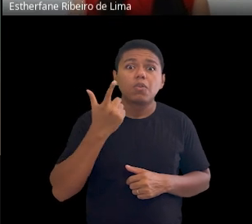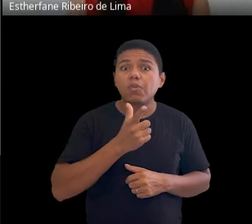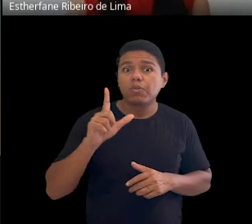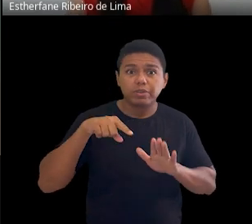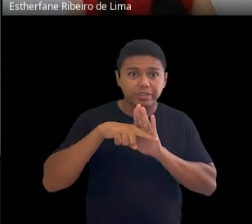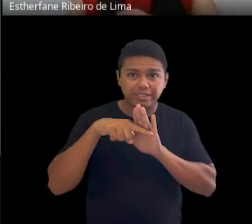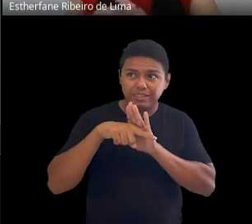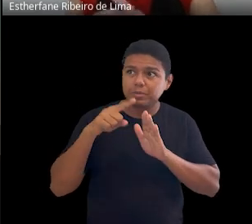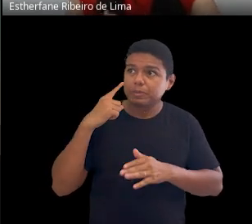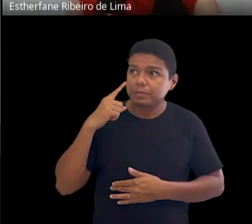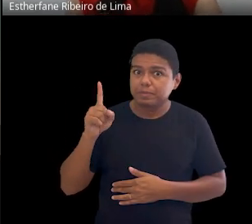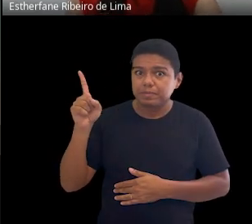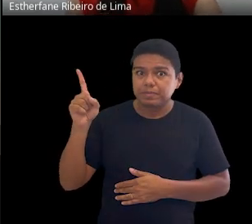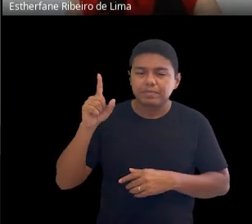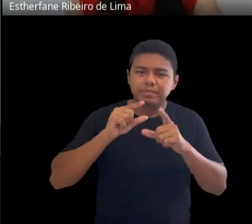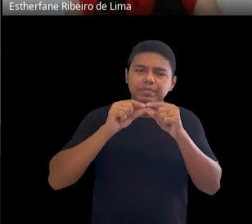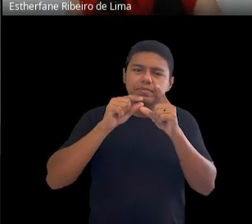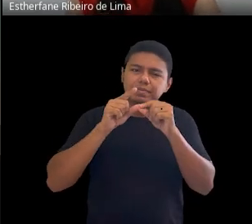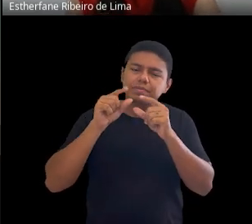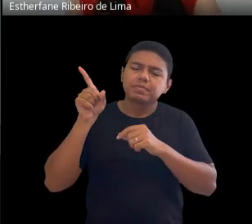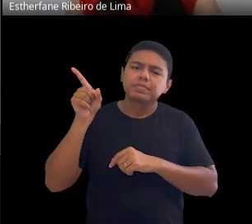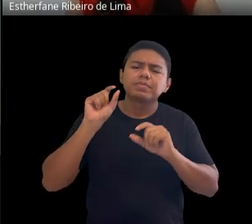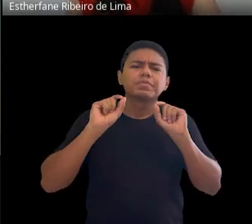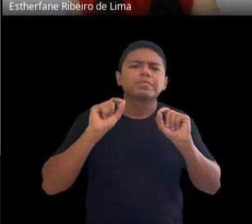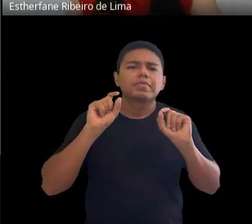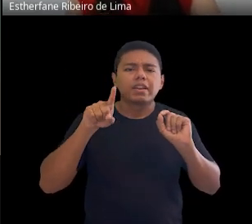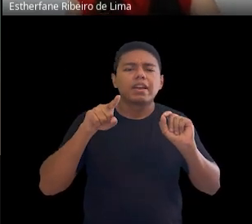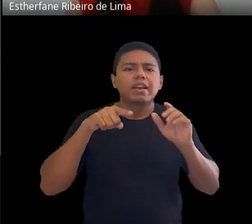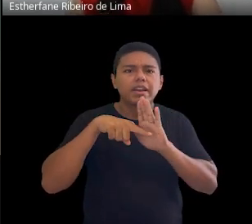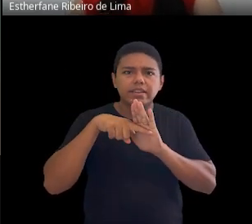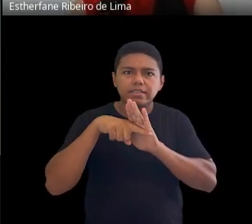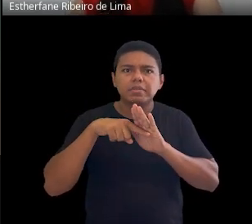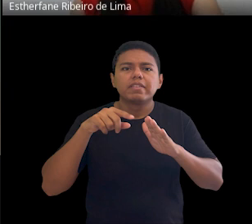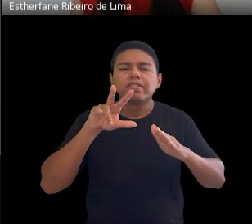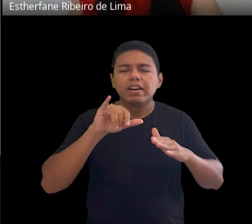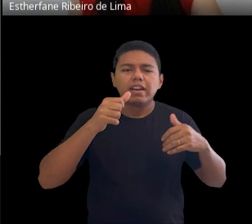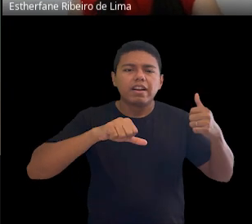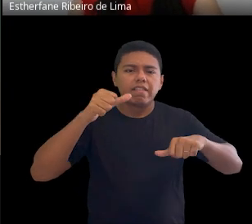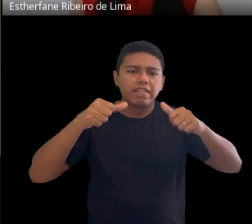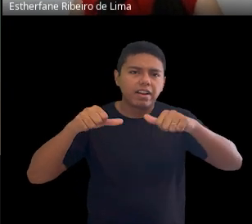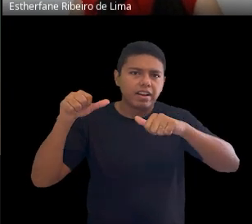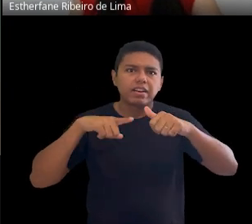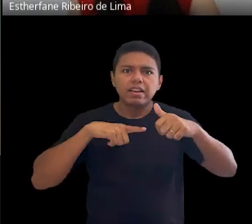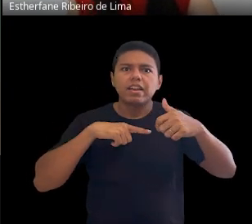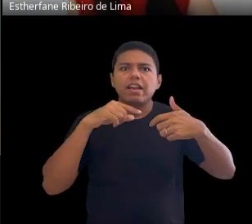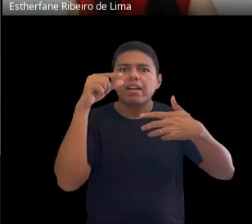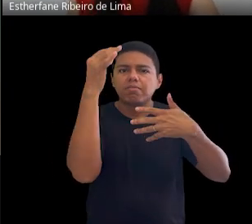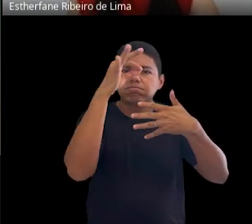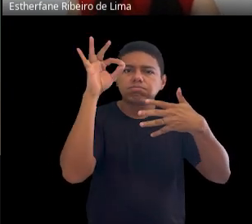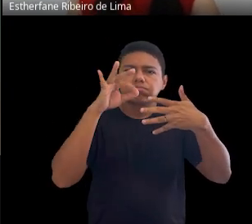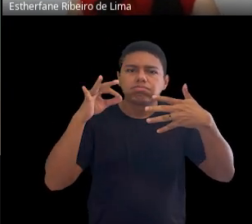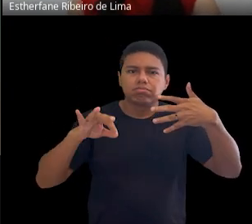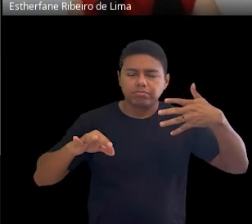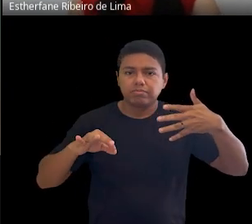IgG. E esses aqui que estão em asterisco são os exames que vai avaliar através de critérios citopatológicos, se